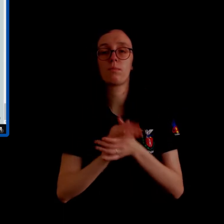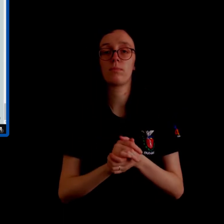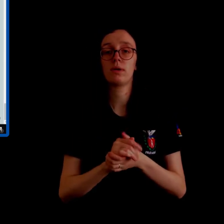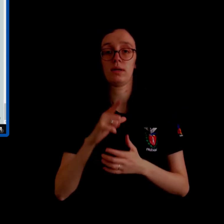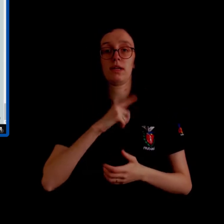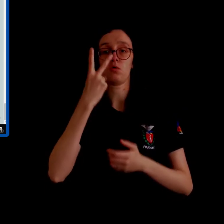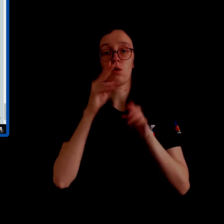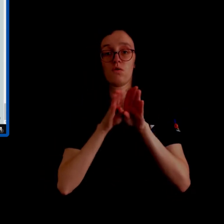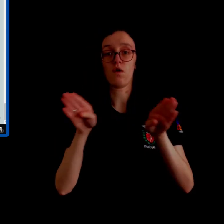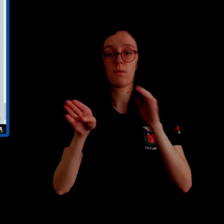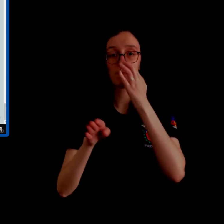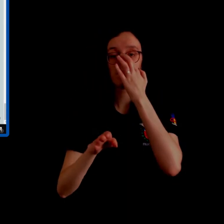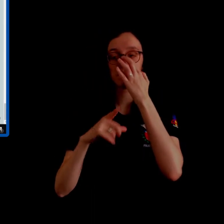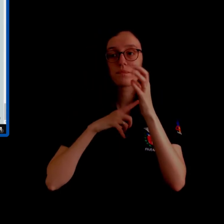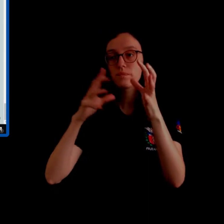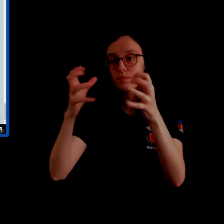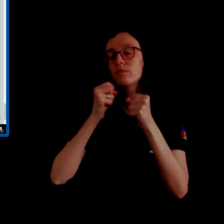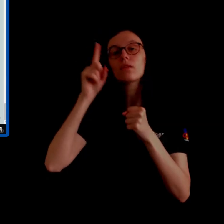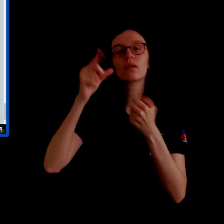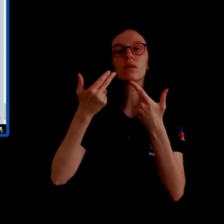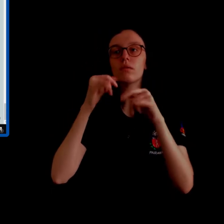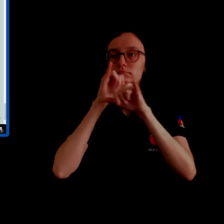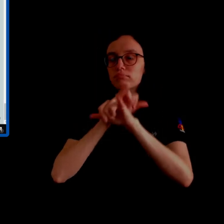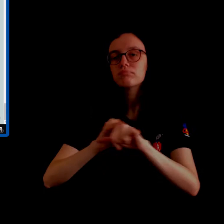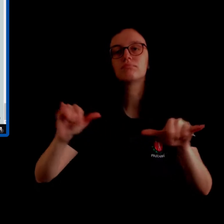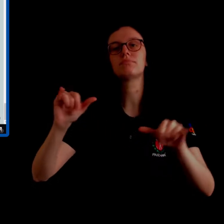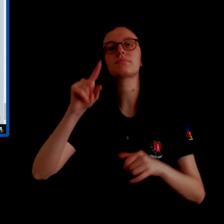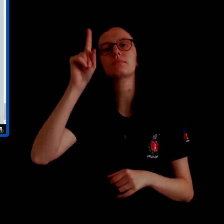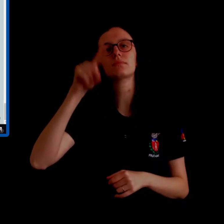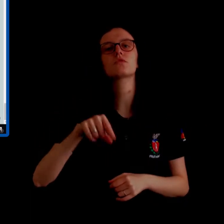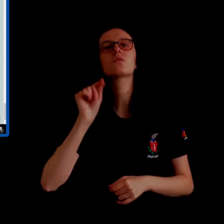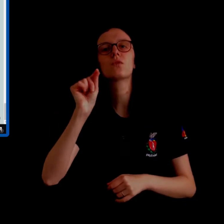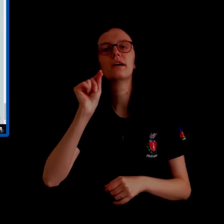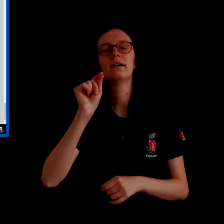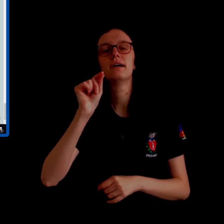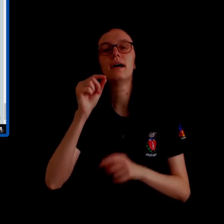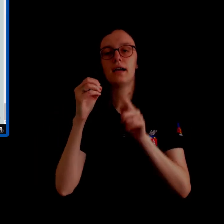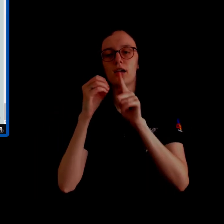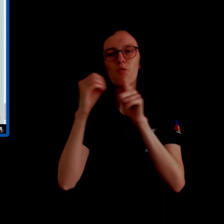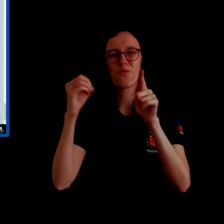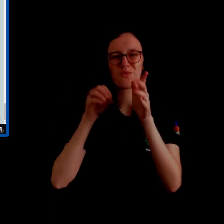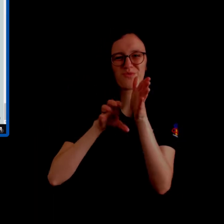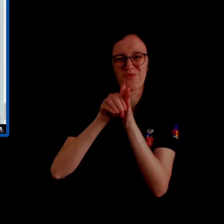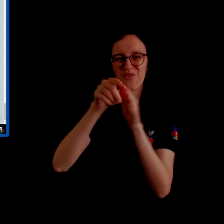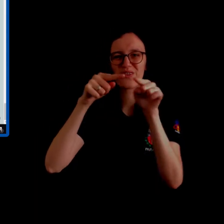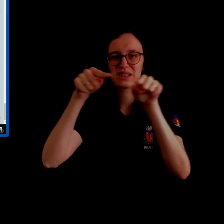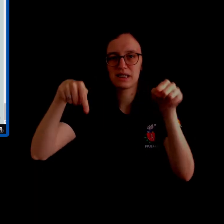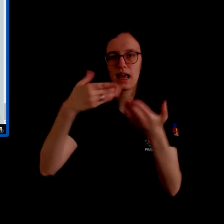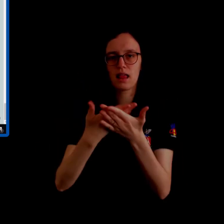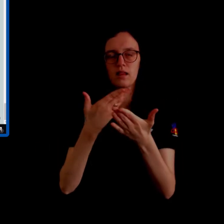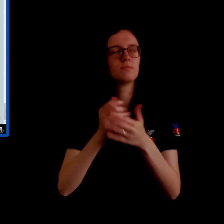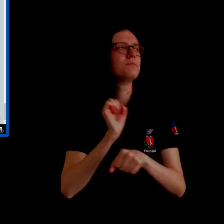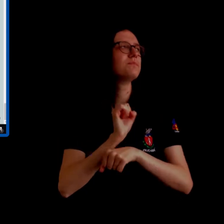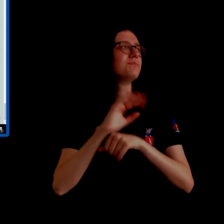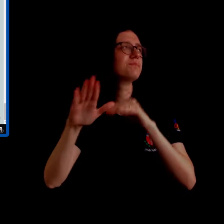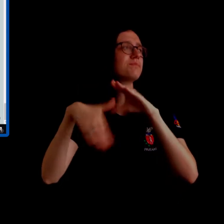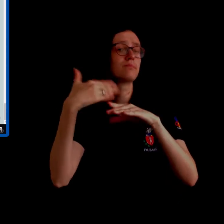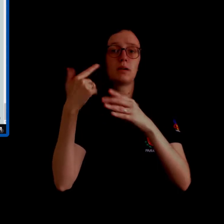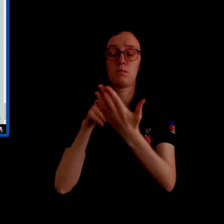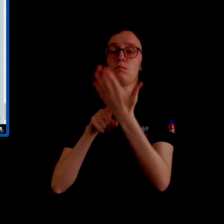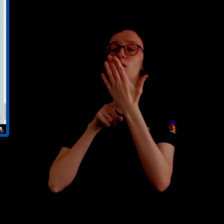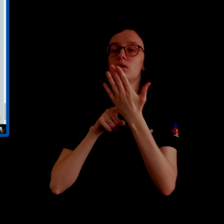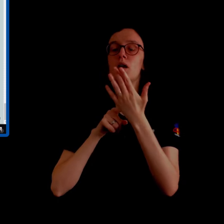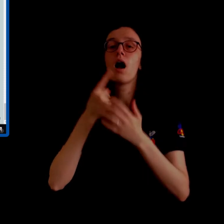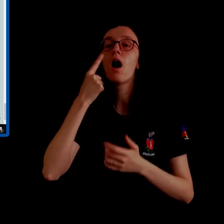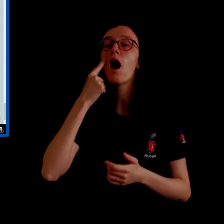formas. Ele recebe um comunicado no Google Classroom dele, dizendo que o professor dele fez